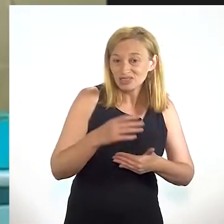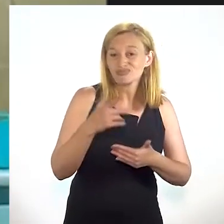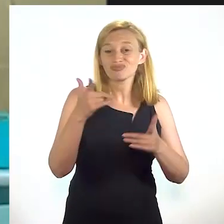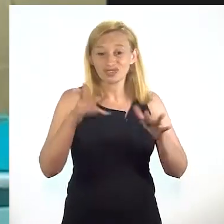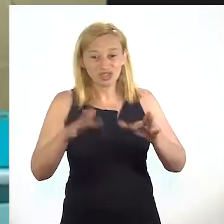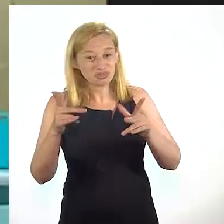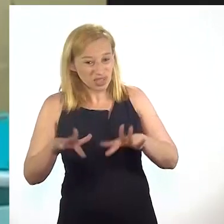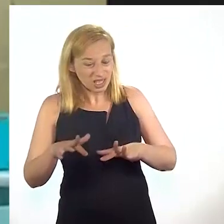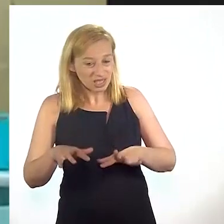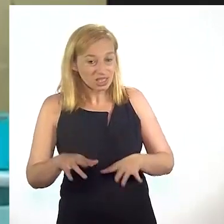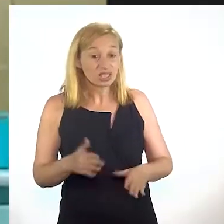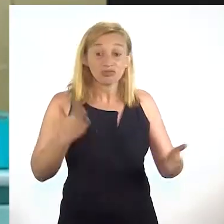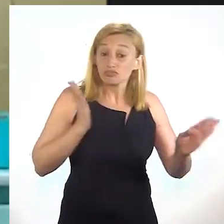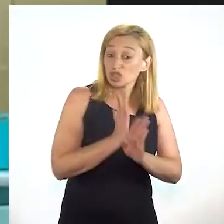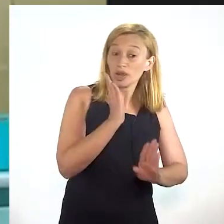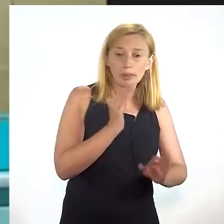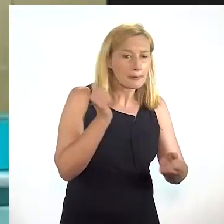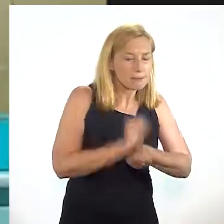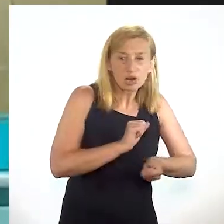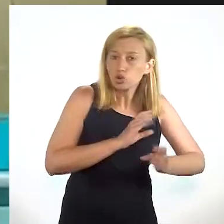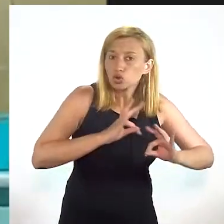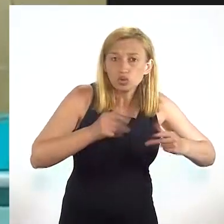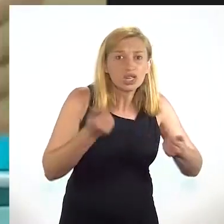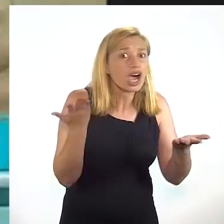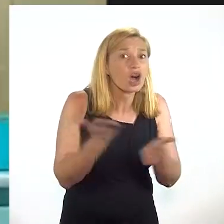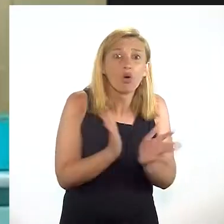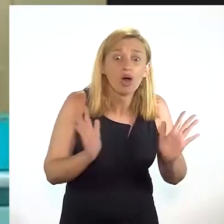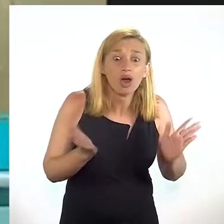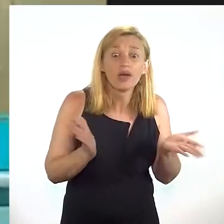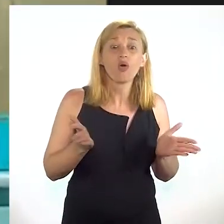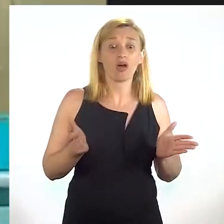num processo completamente diferente e, de